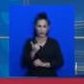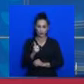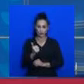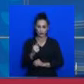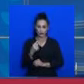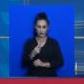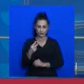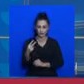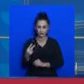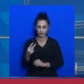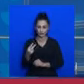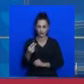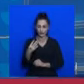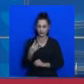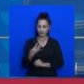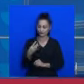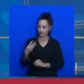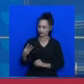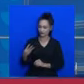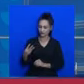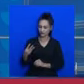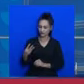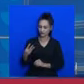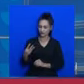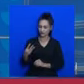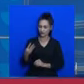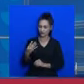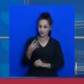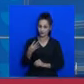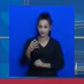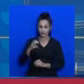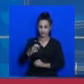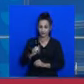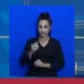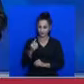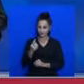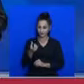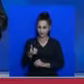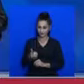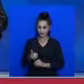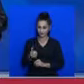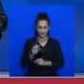11, 22, 43, 40 e